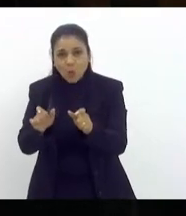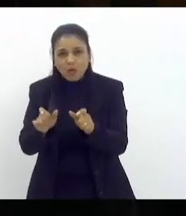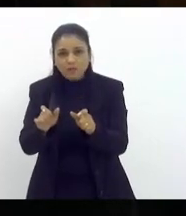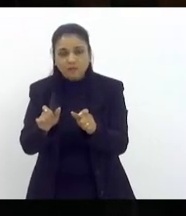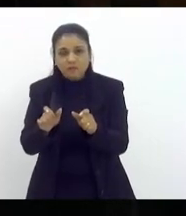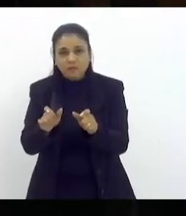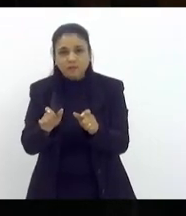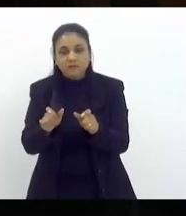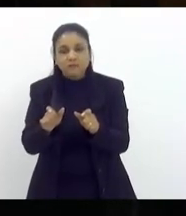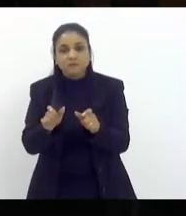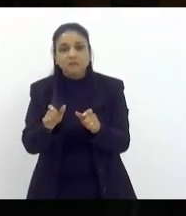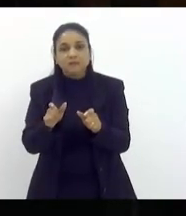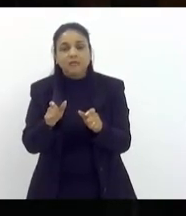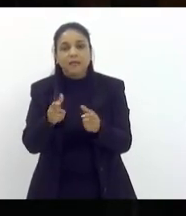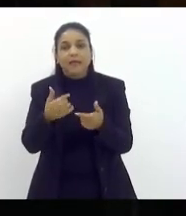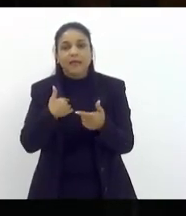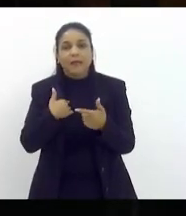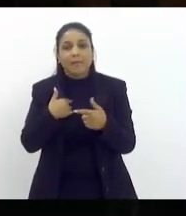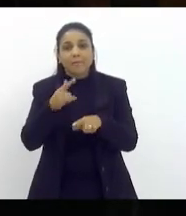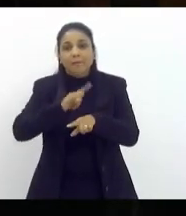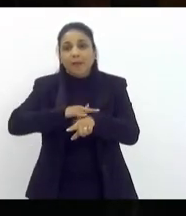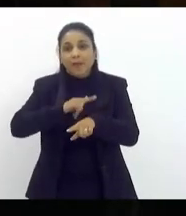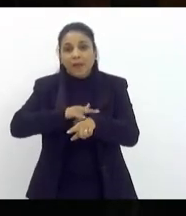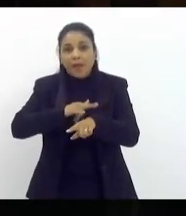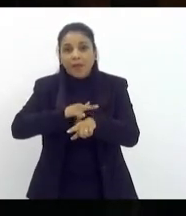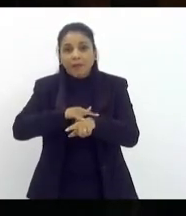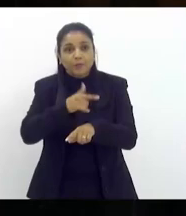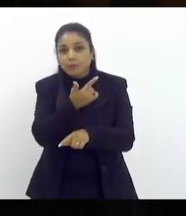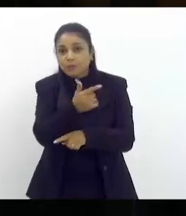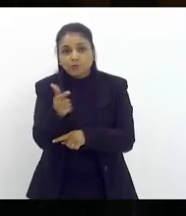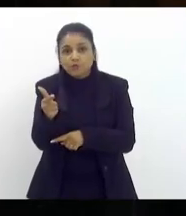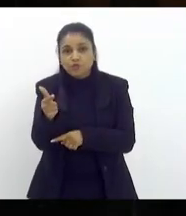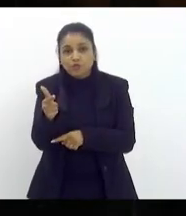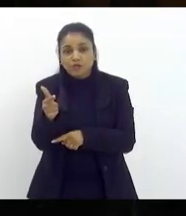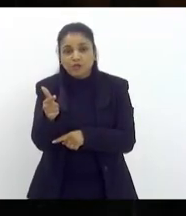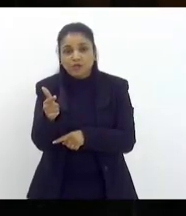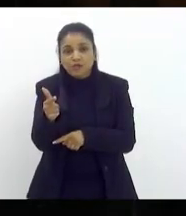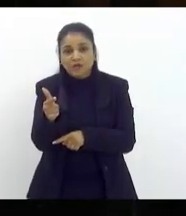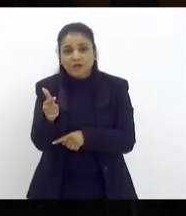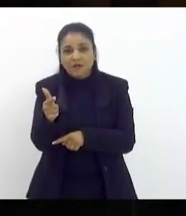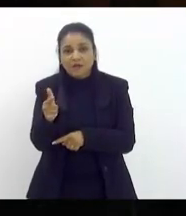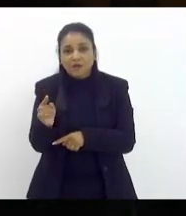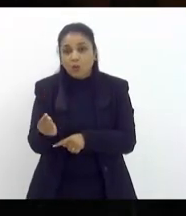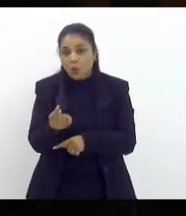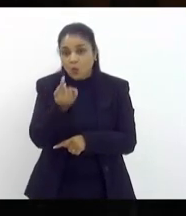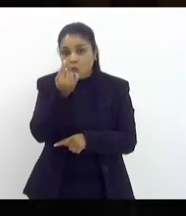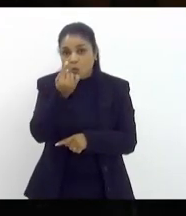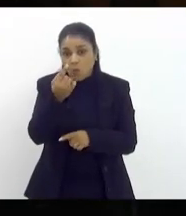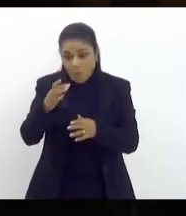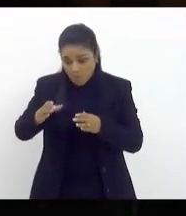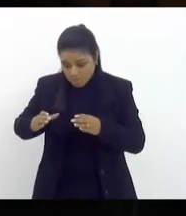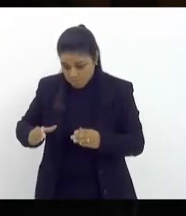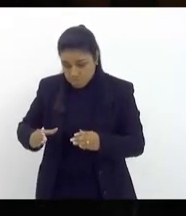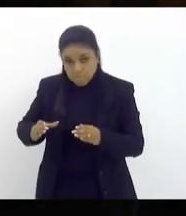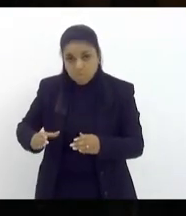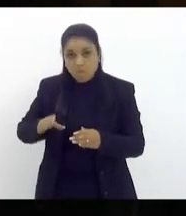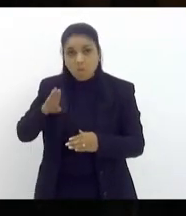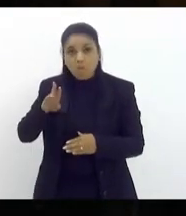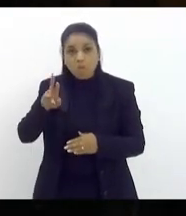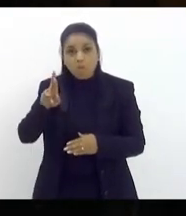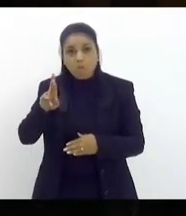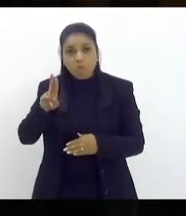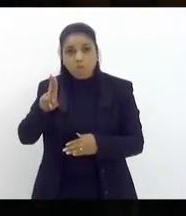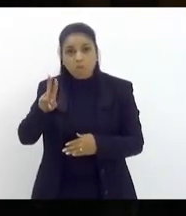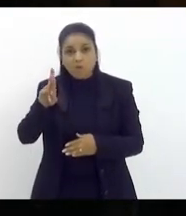necessidades físicas de células que não tinha sequer um boi que só tinha um buraco e muito mal feito para que